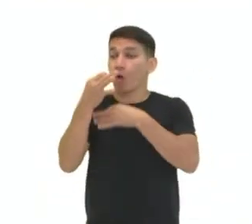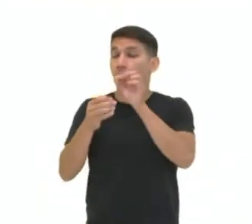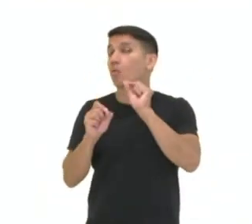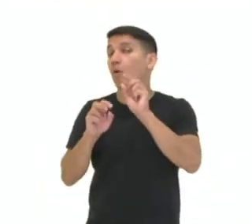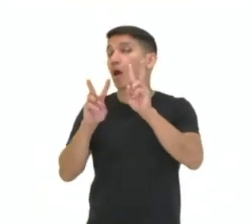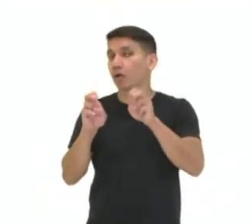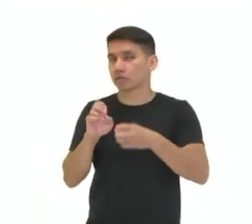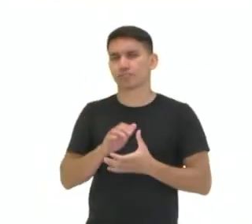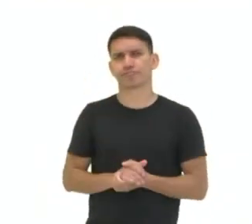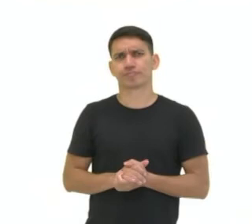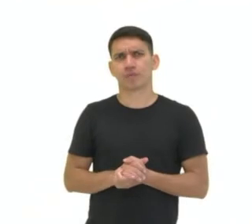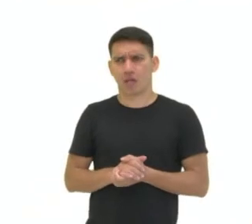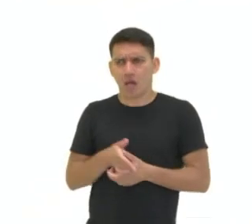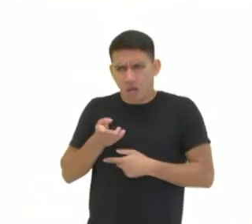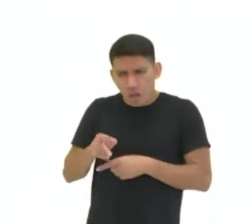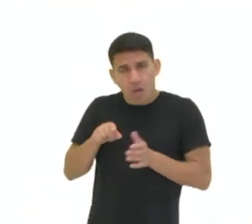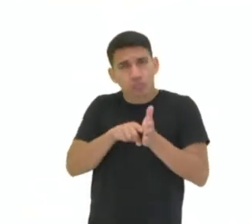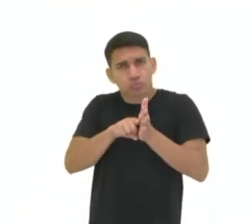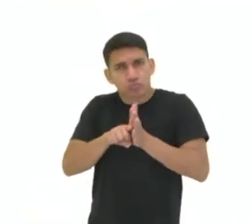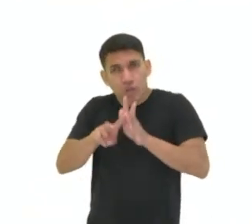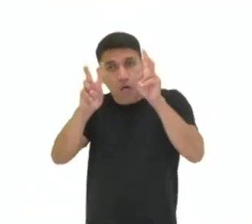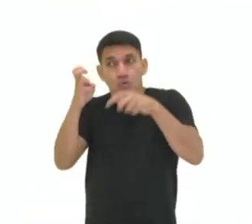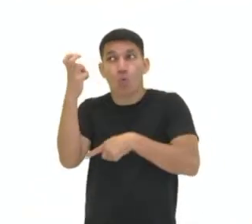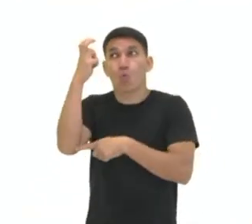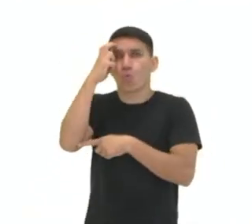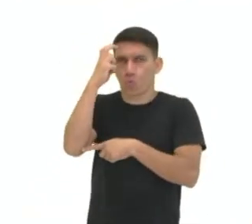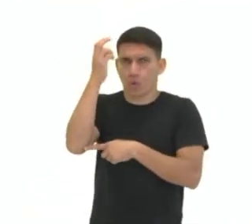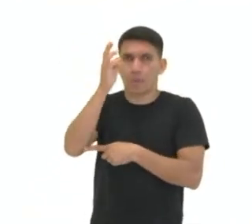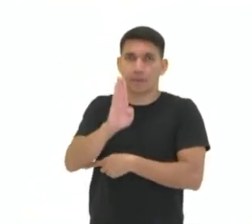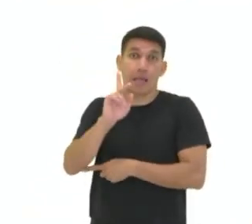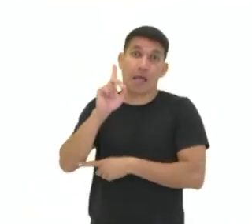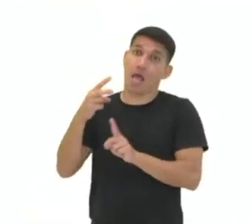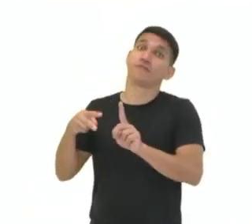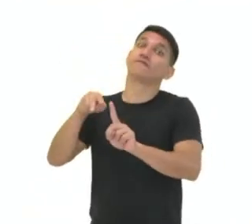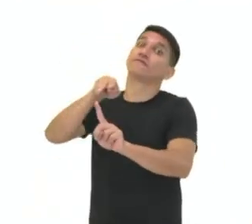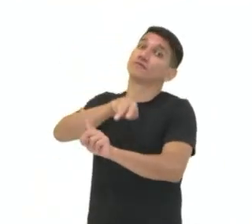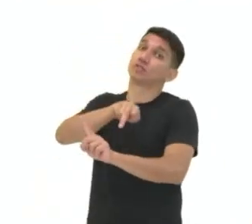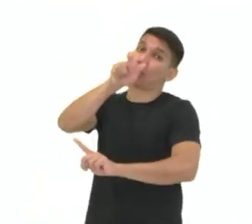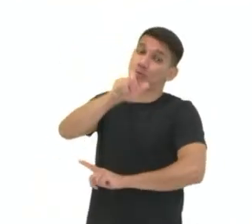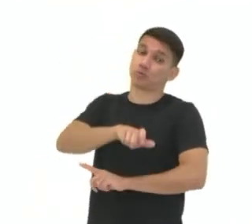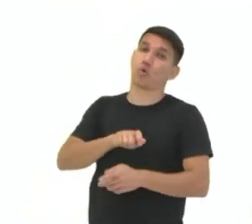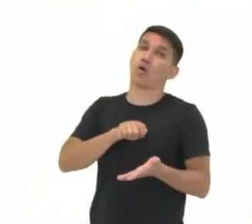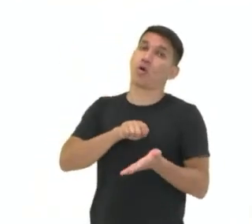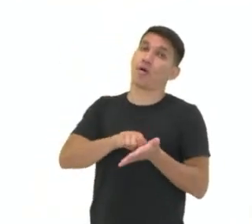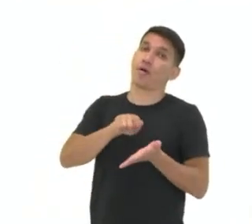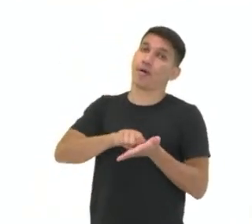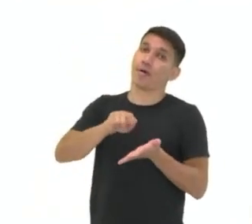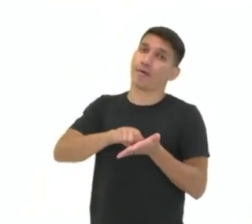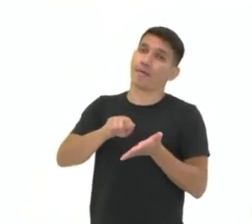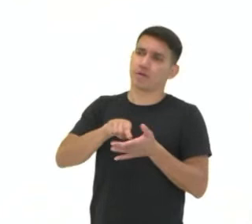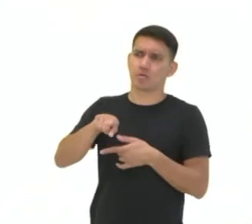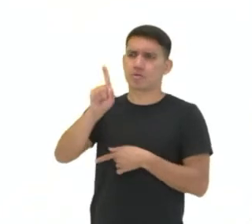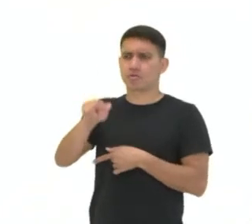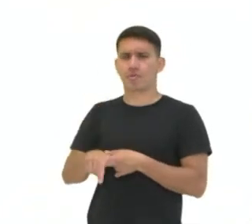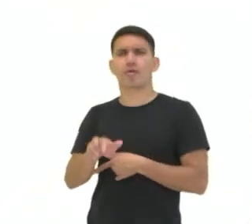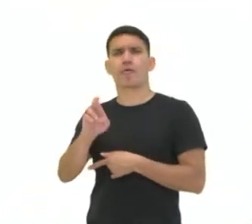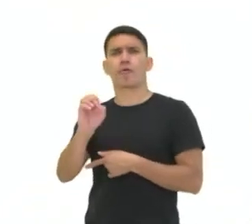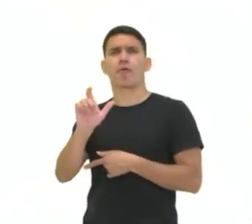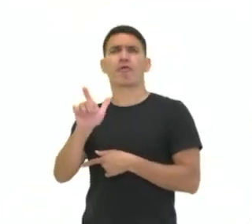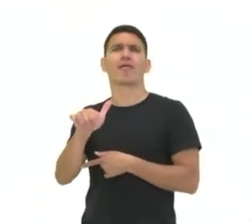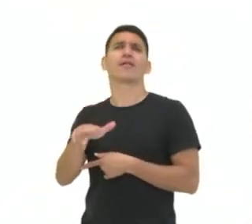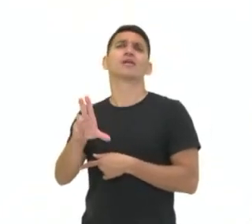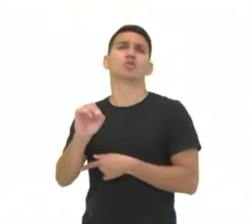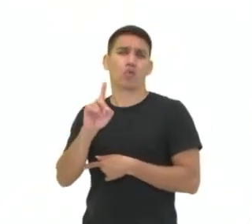grande pesquisador da cultura brasileira, então, é uma visão de quem escreveu, que ele é um grande pesquisador da